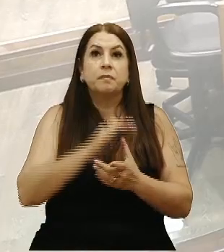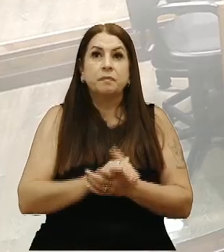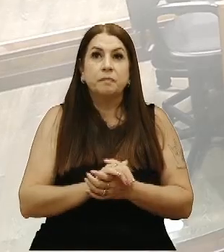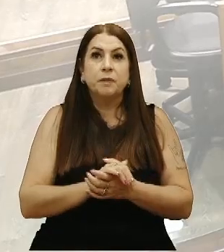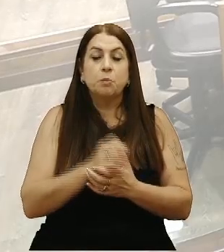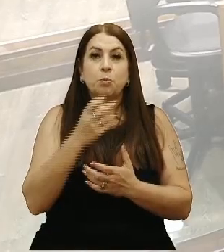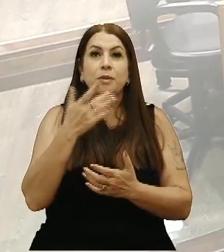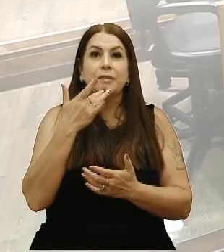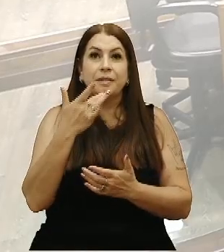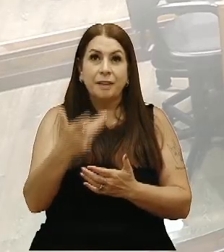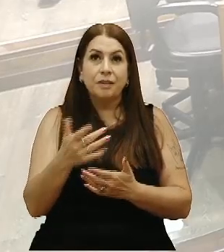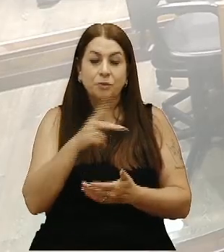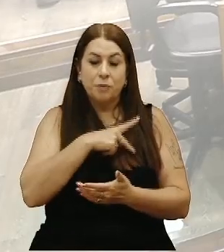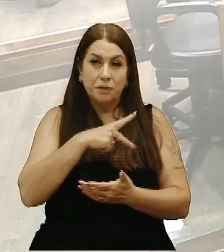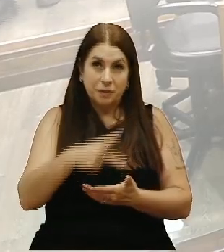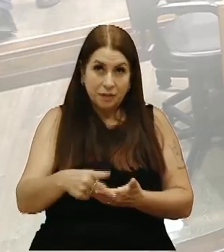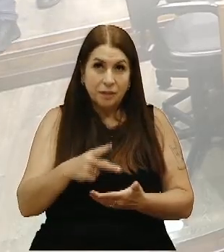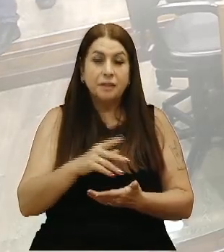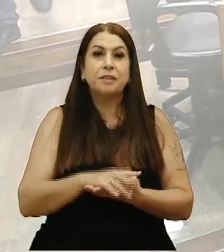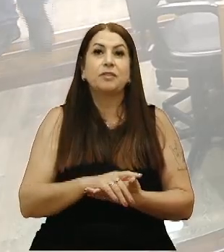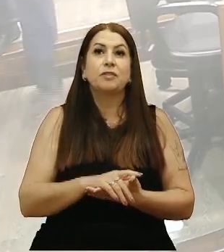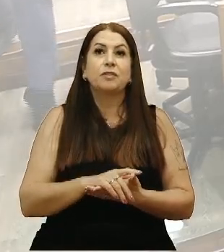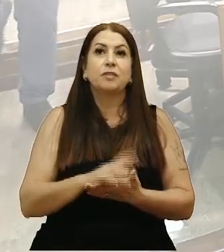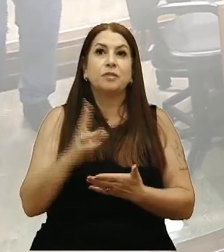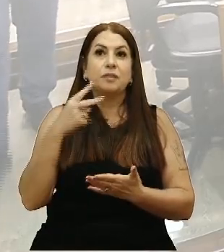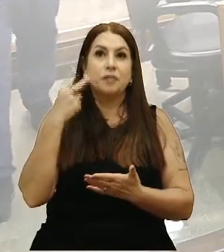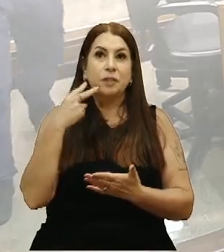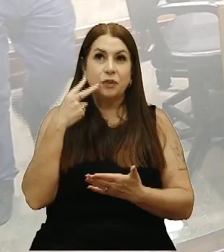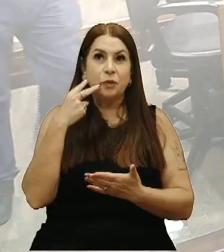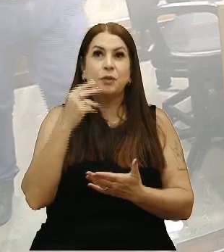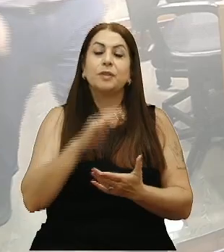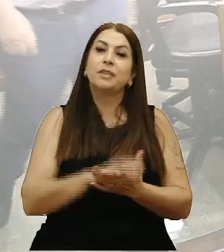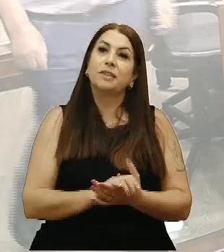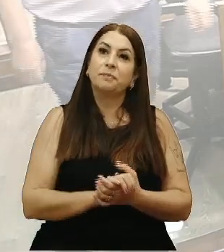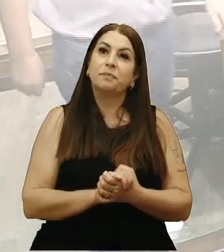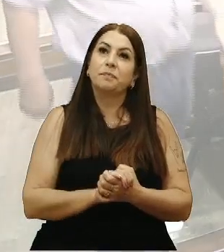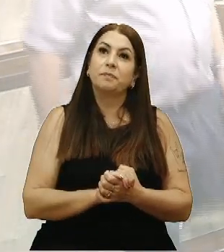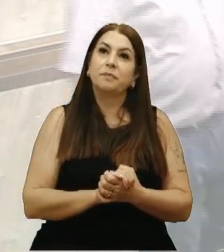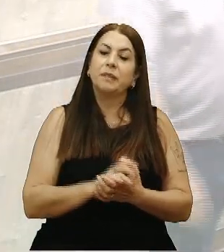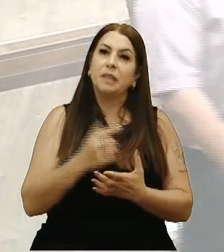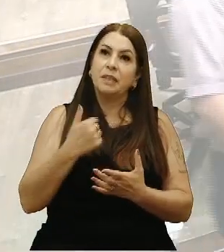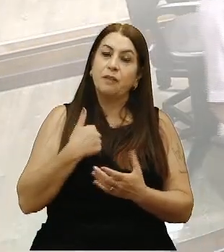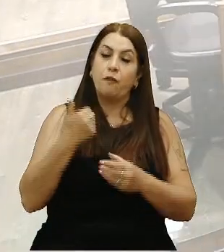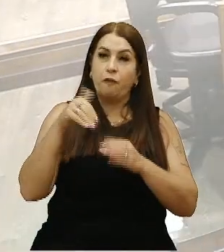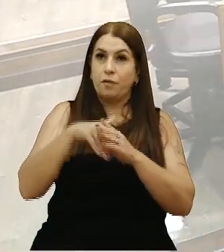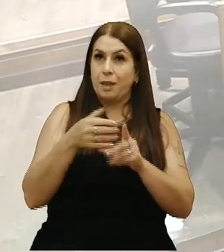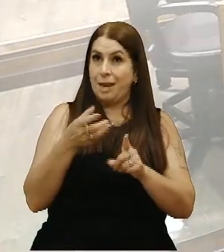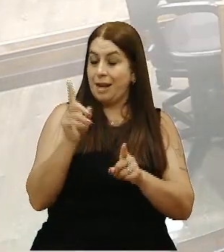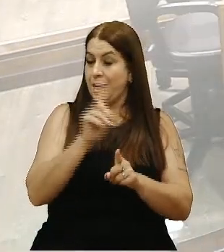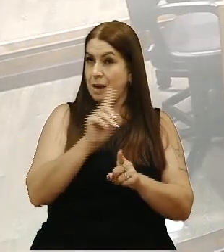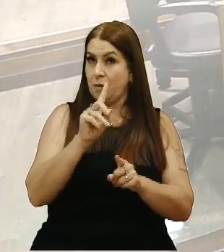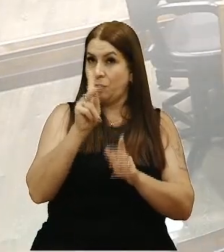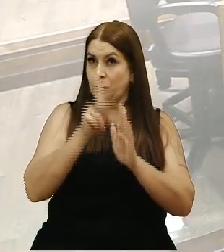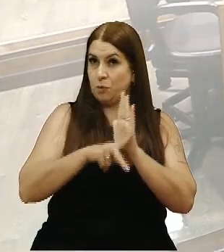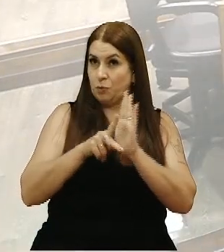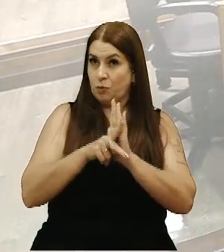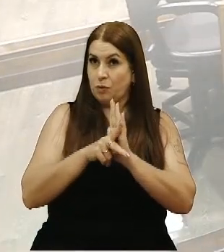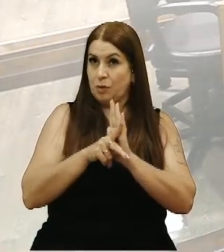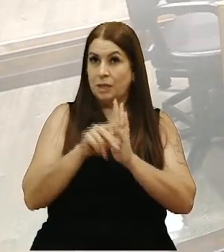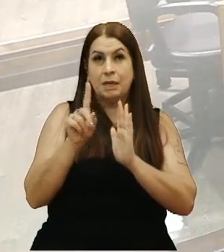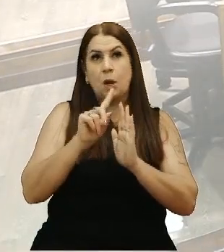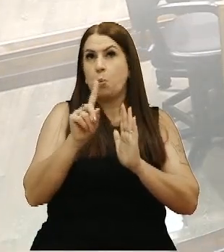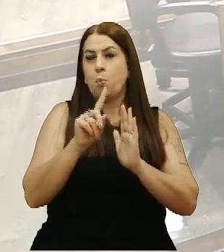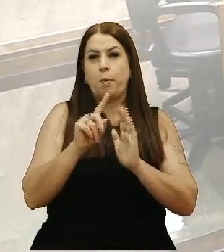Boa tarde, senhor presidente. Boa tarde, senhores vereadores. Eu vou votar não nesse projeto e não é